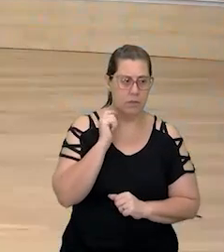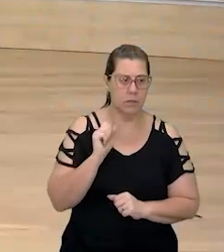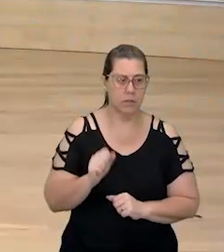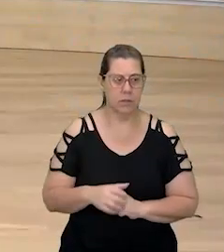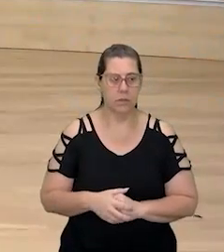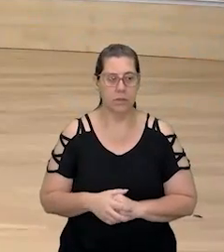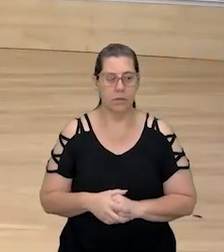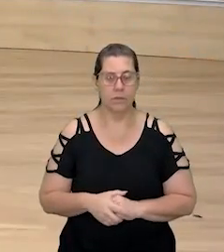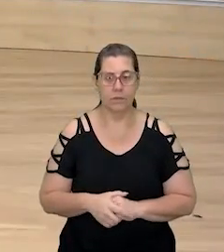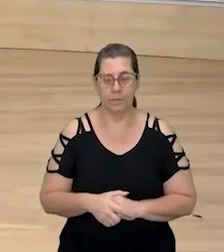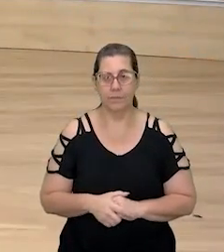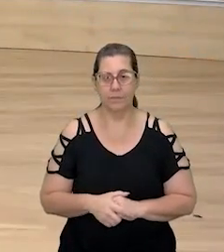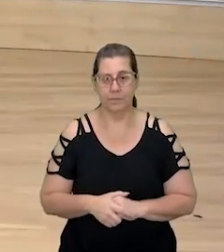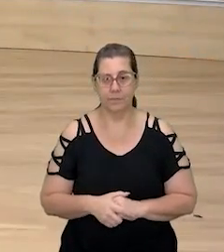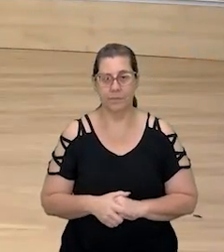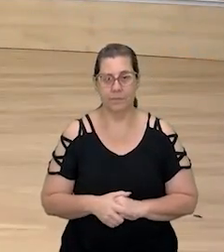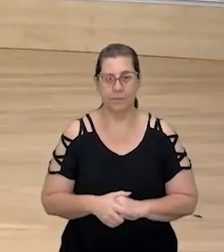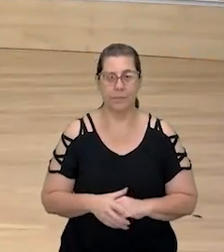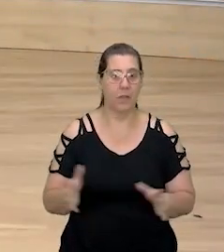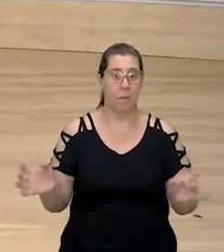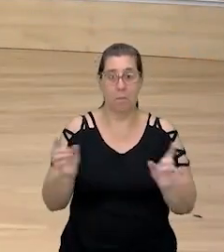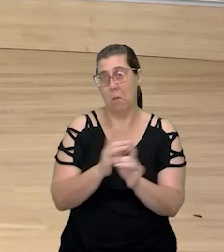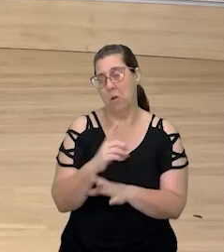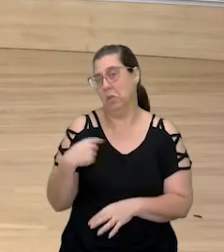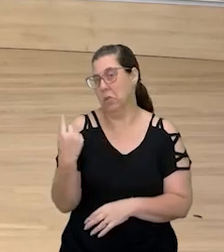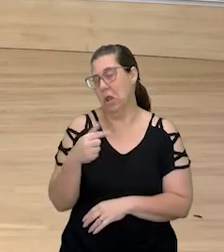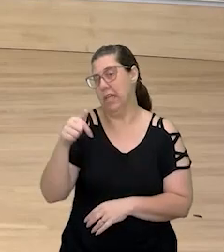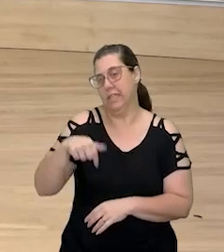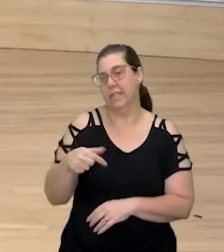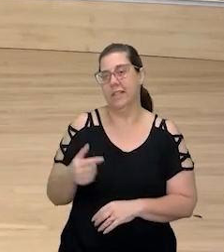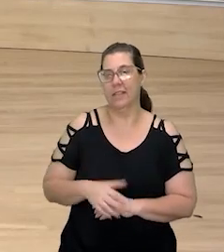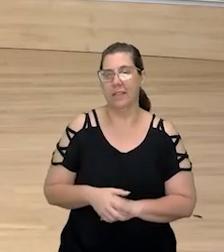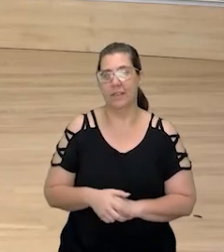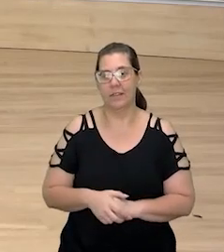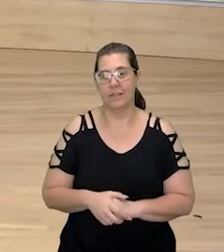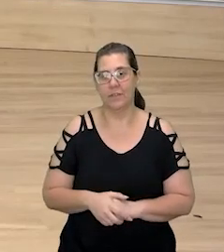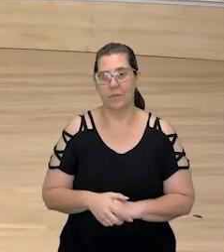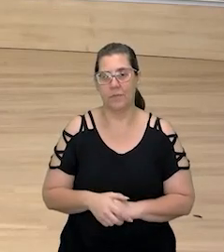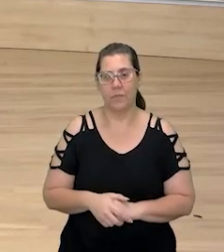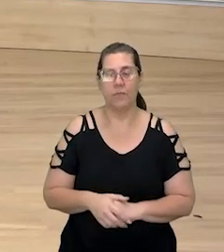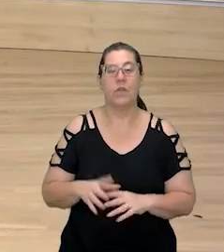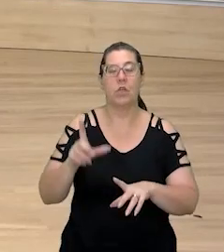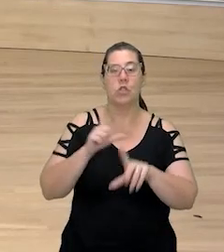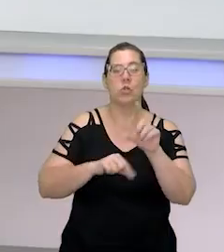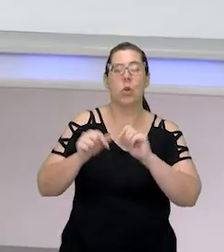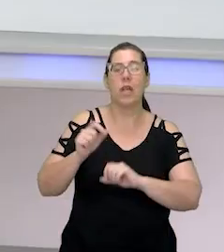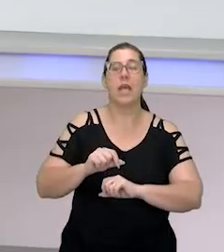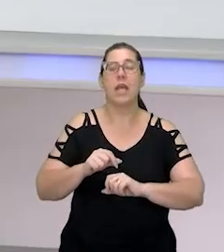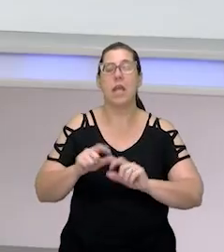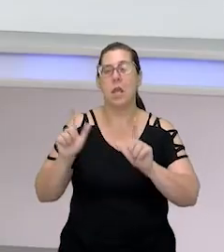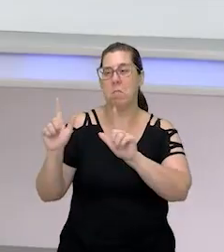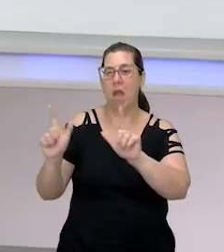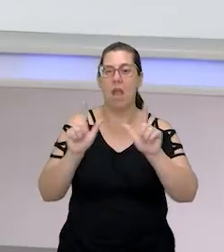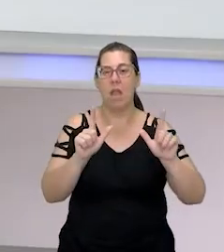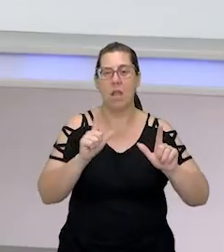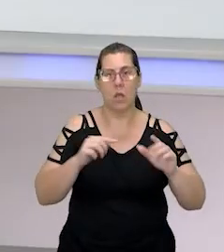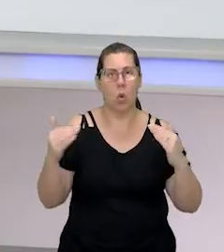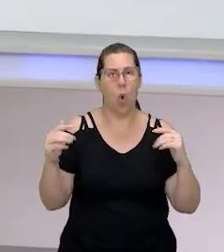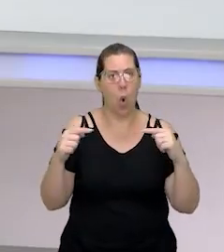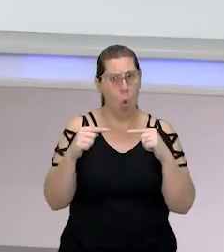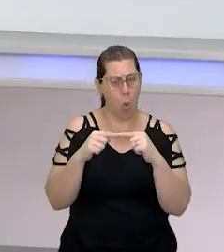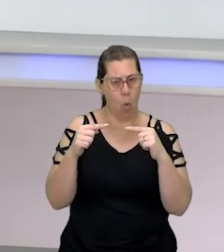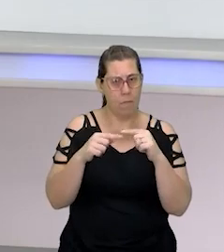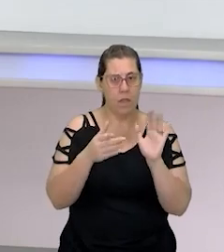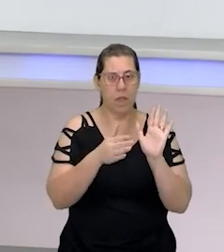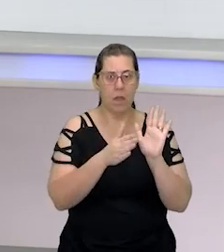ou não? Não, tem a nossa, pronto, é isso, a nossa. Isso, mas é isso, escolher imagens que tenham a ver com